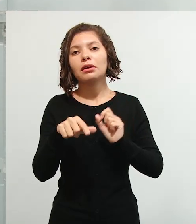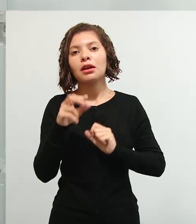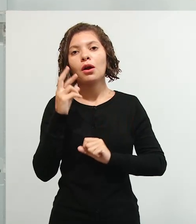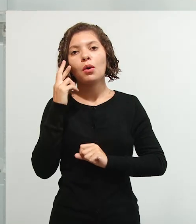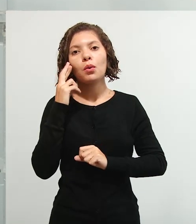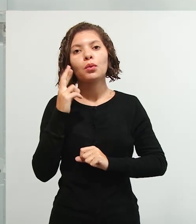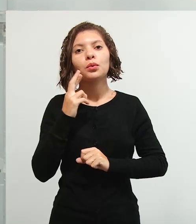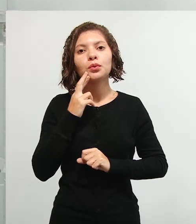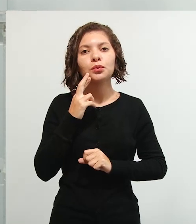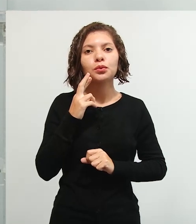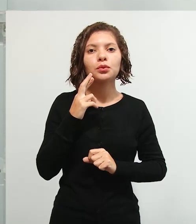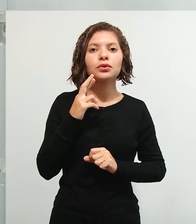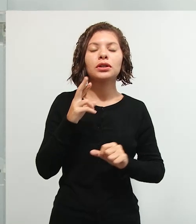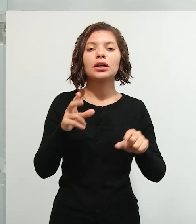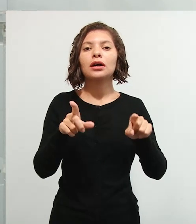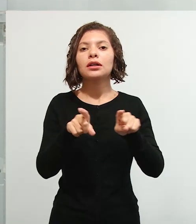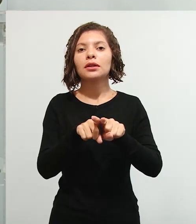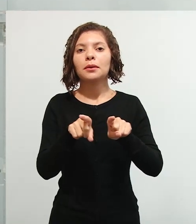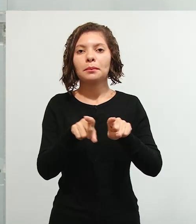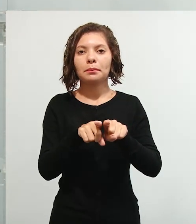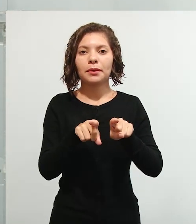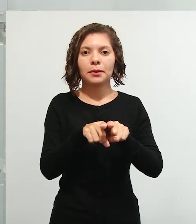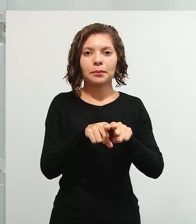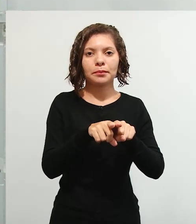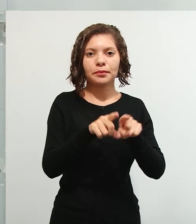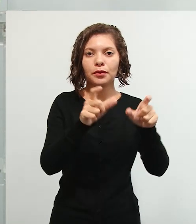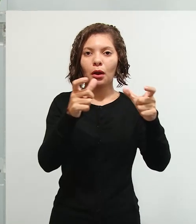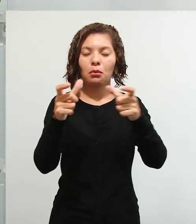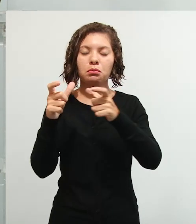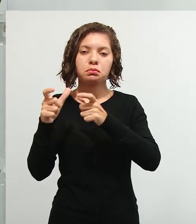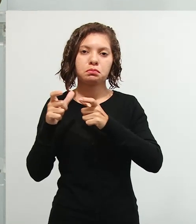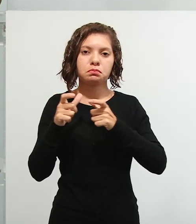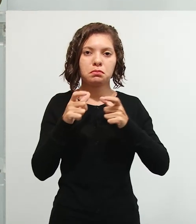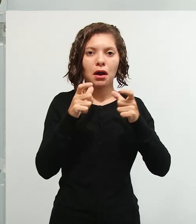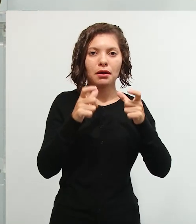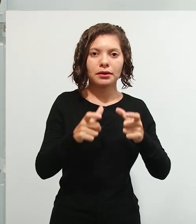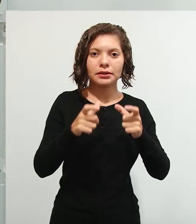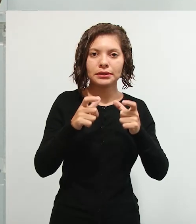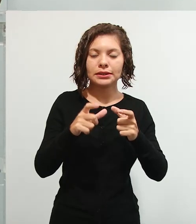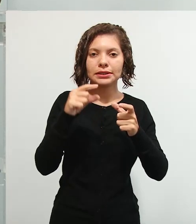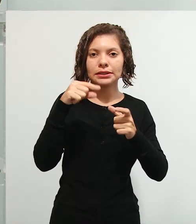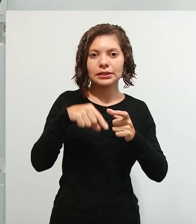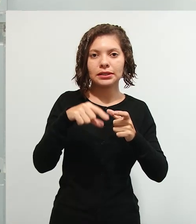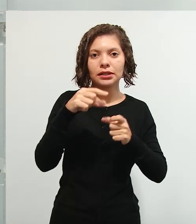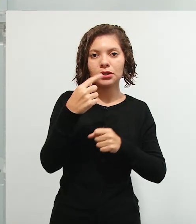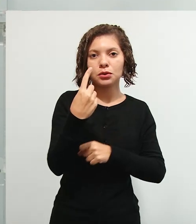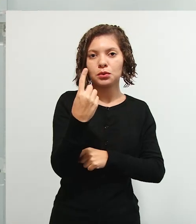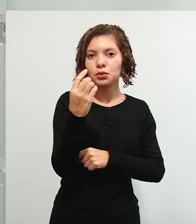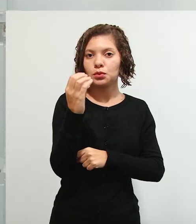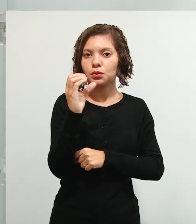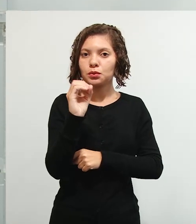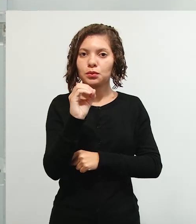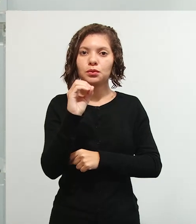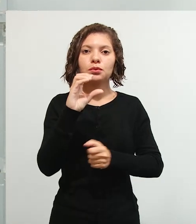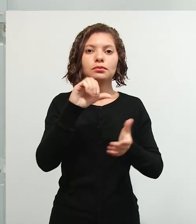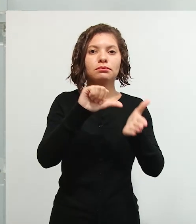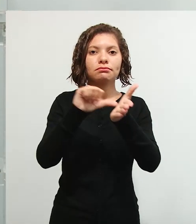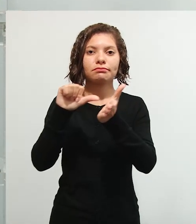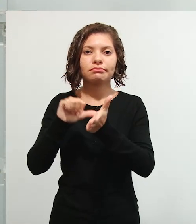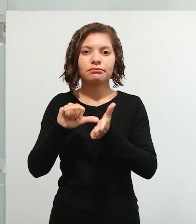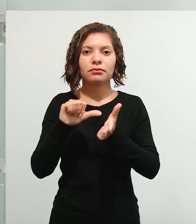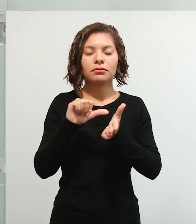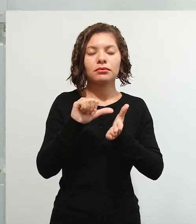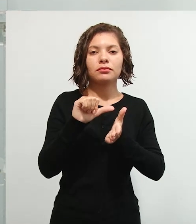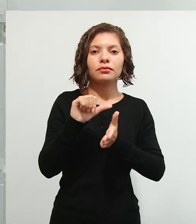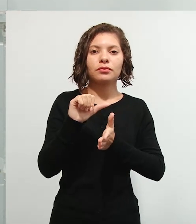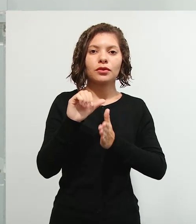sobre a rede que está instalada nesse território, dos 10 campi do